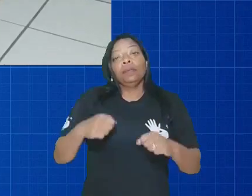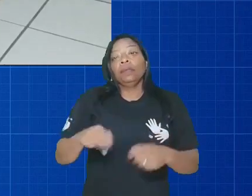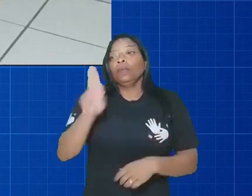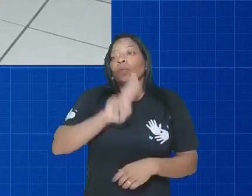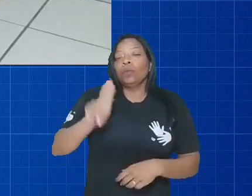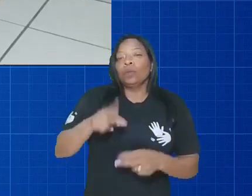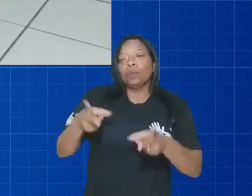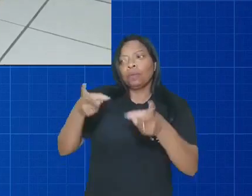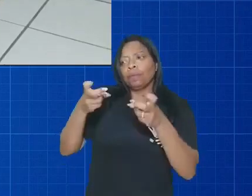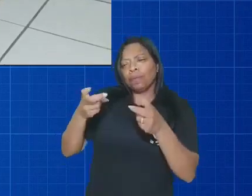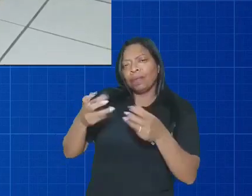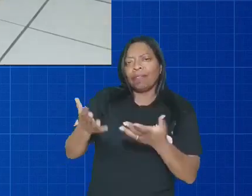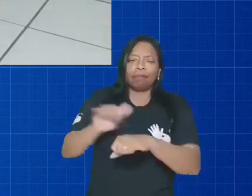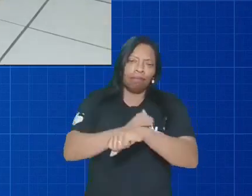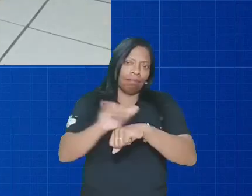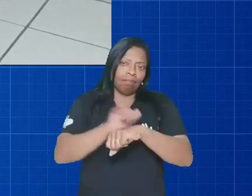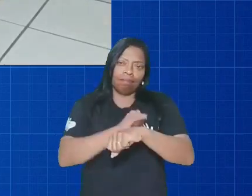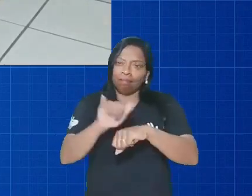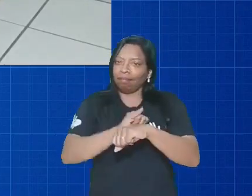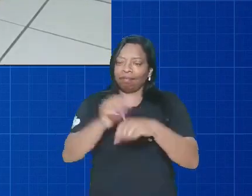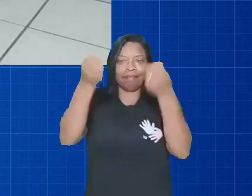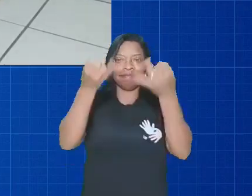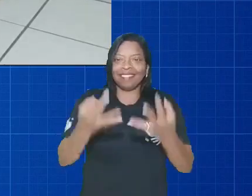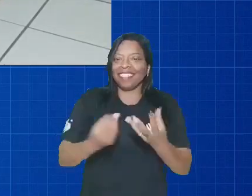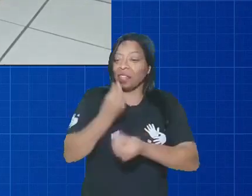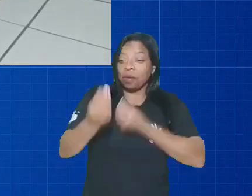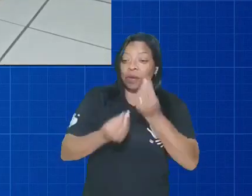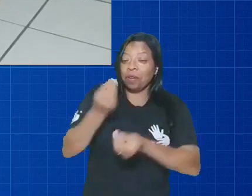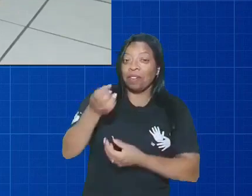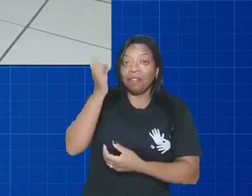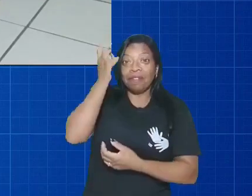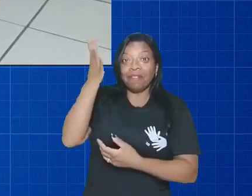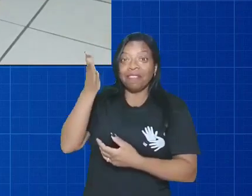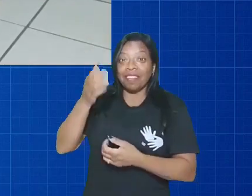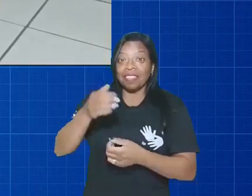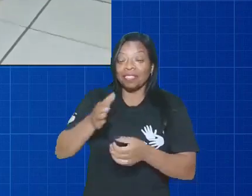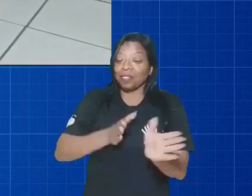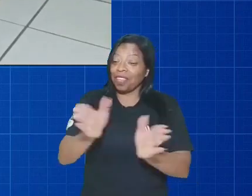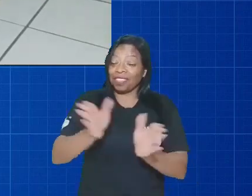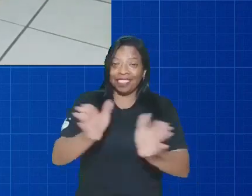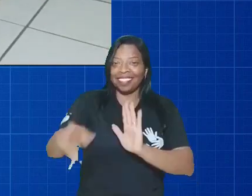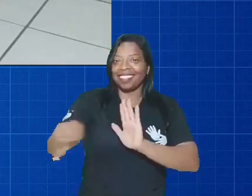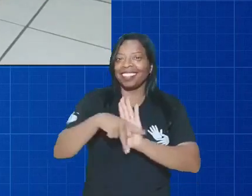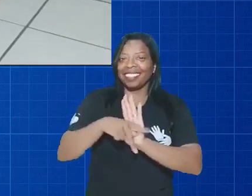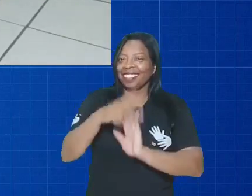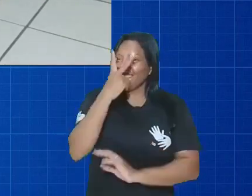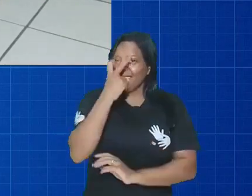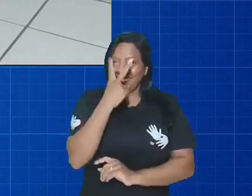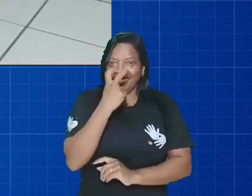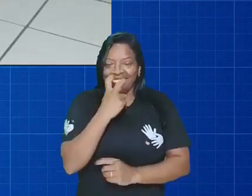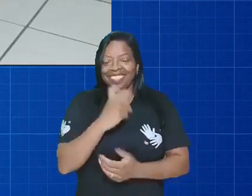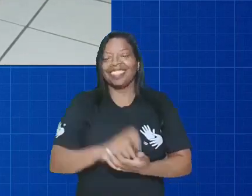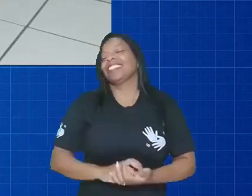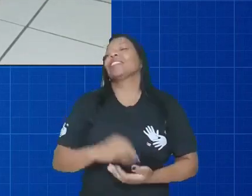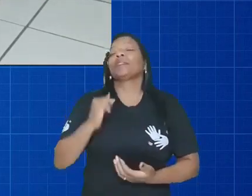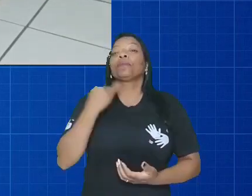assim há pouco tempo. A gente tem algumas formas de tornar mais acessível a nossa vida.